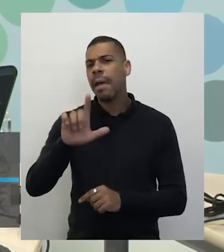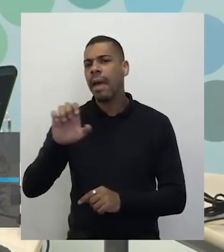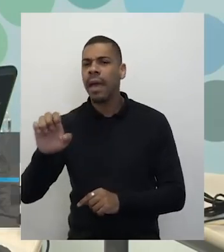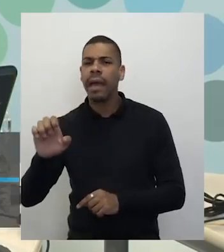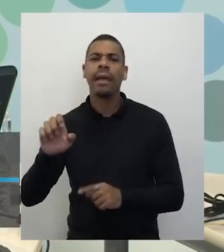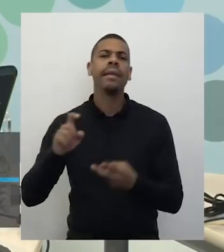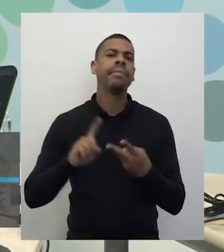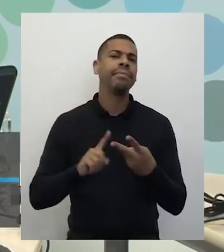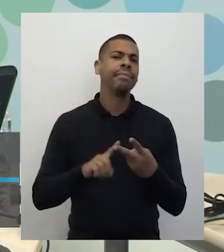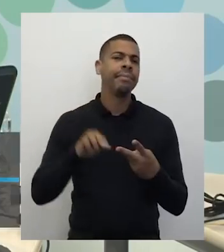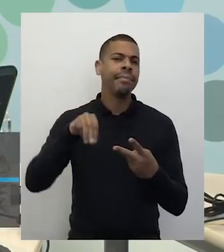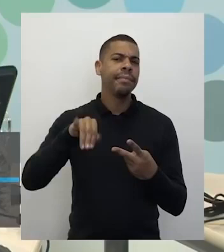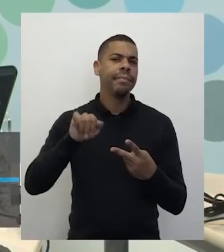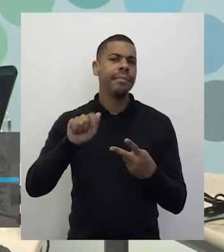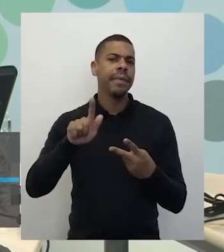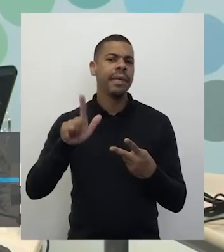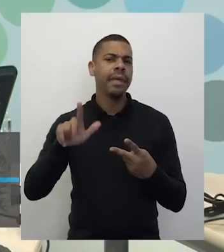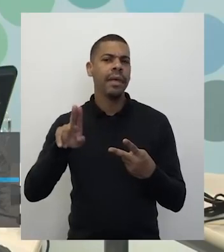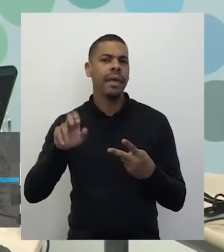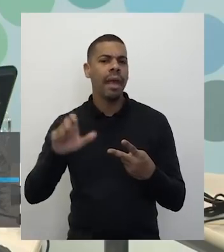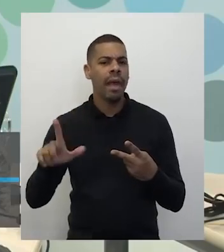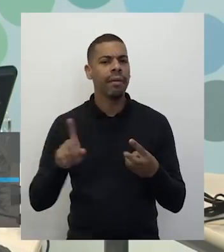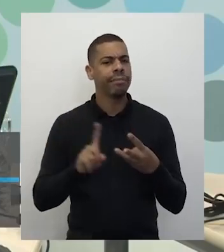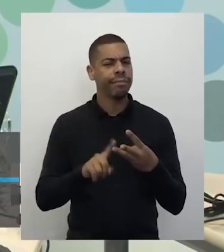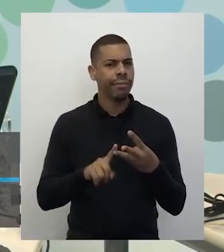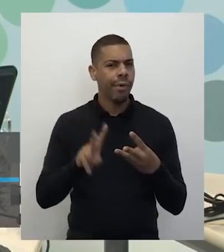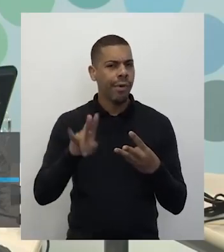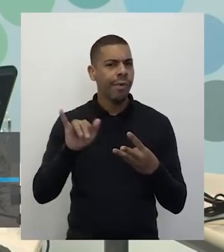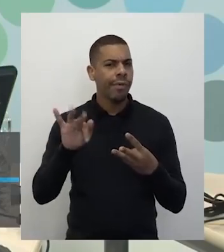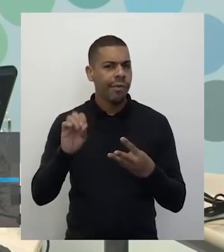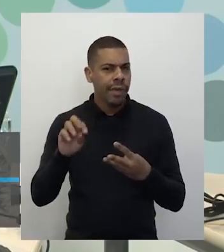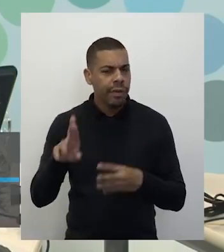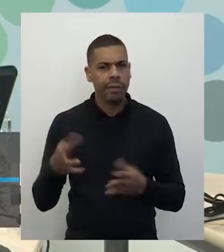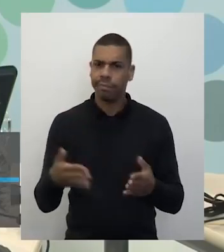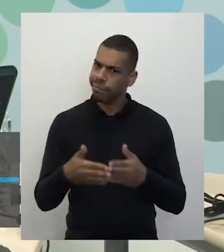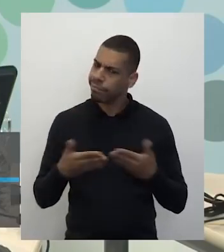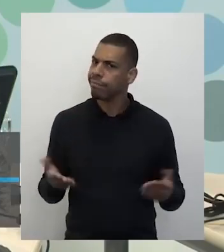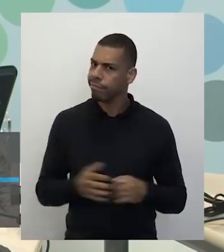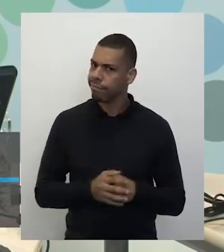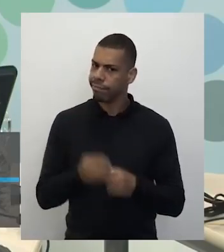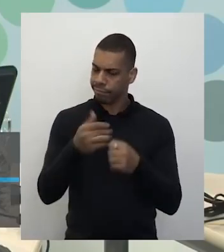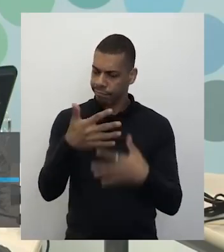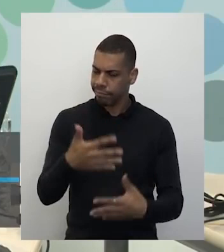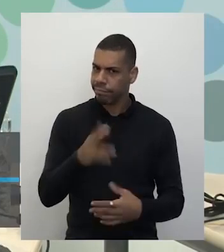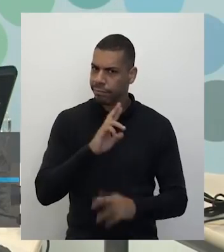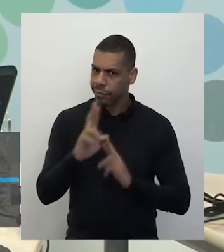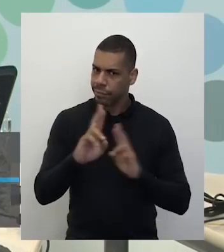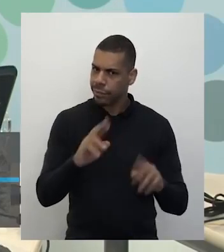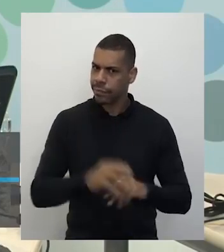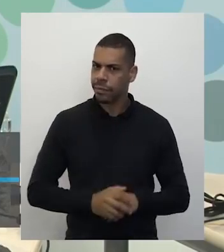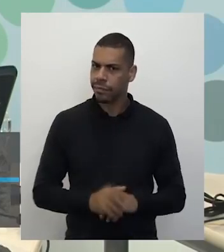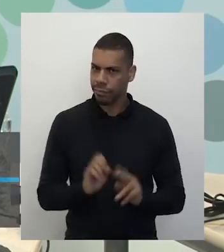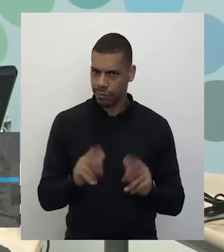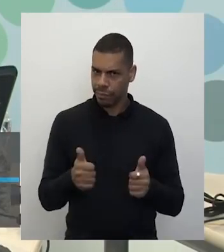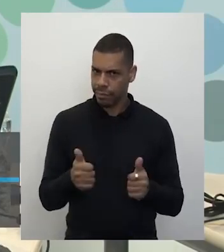colocando algumas palavras nada a ver com nada. Vitor Hugo, né, meus amores? Então, vamos ficar de olho nas respostas. Não quero dar puxão de